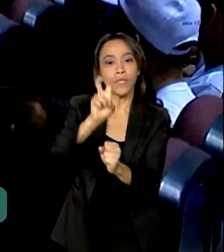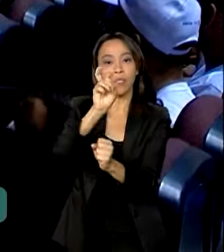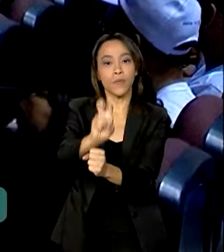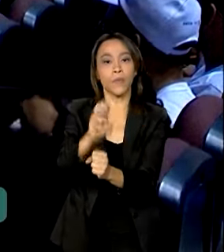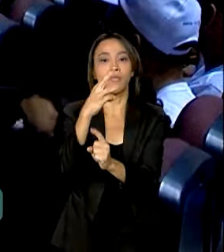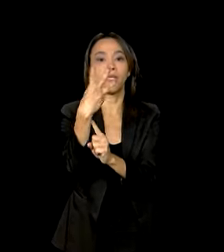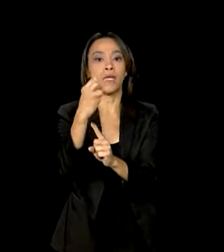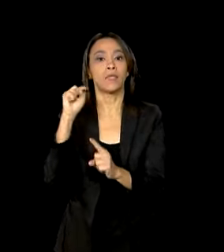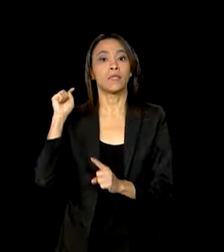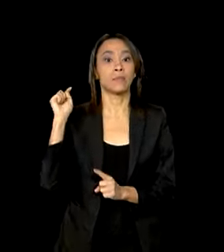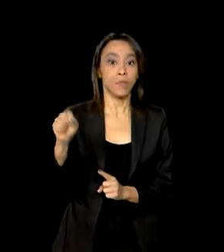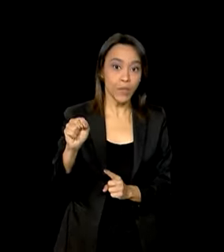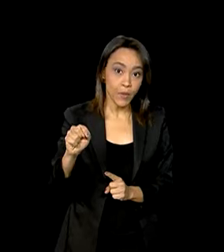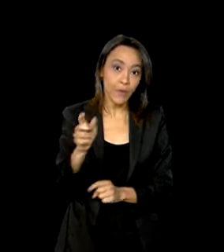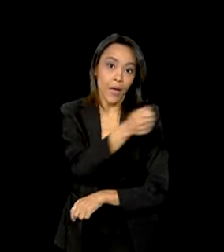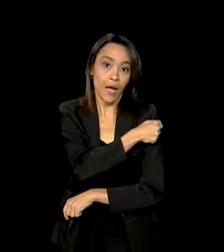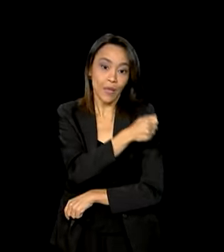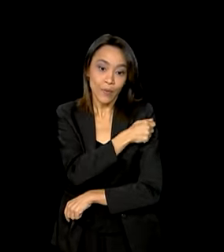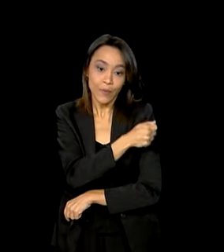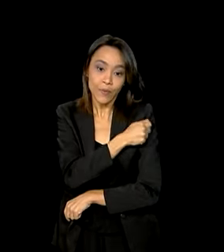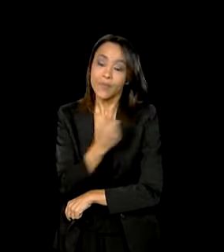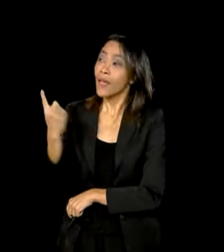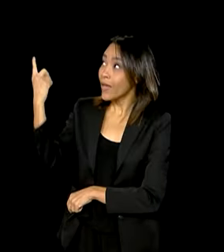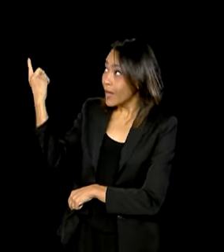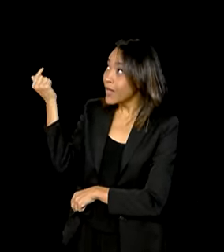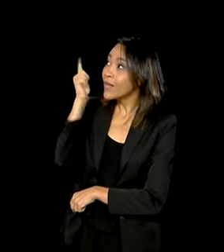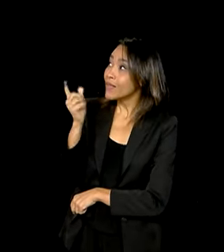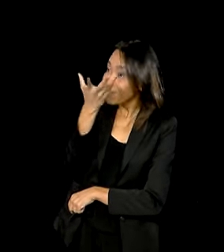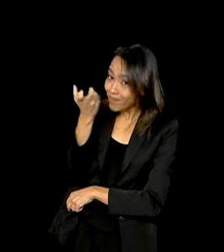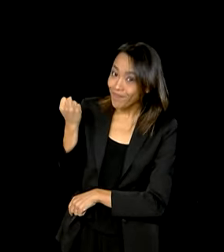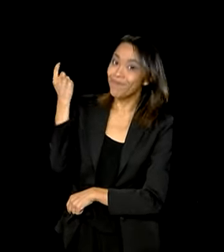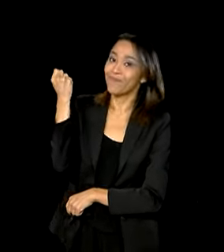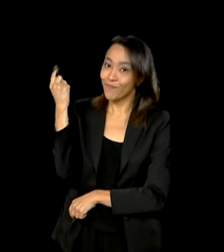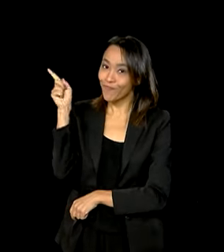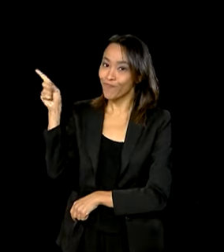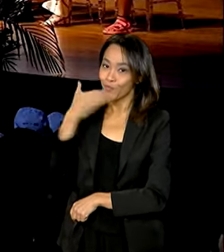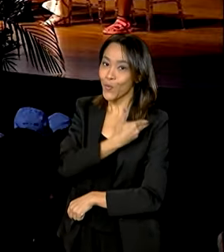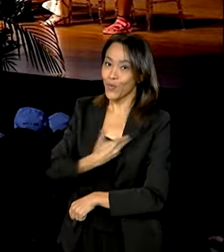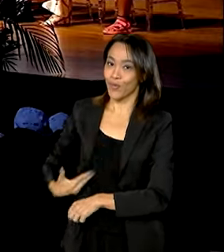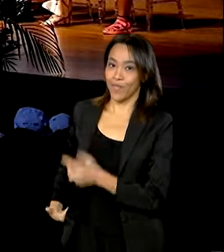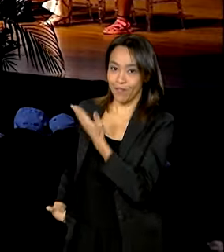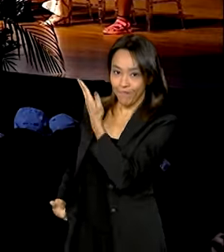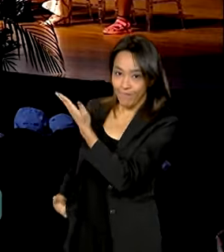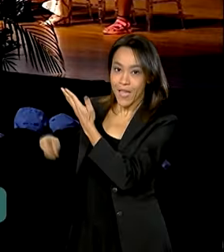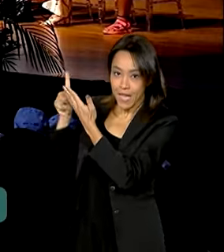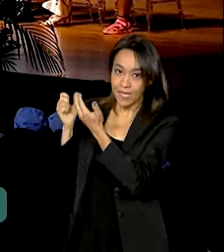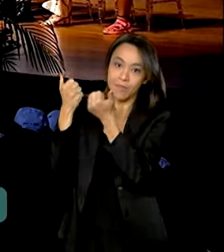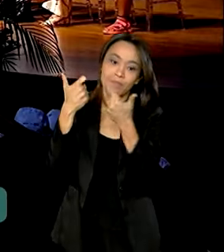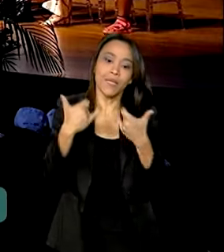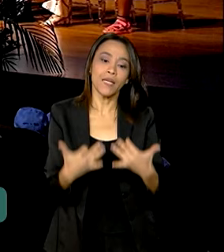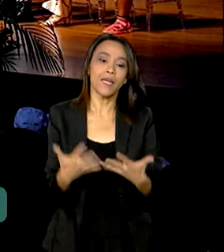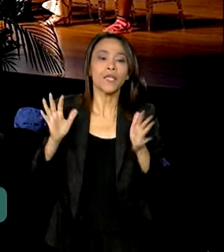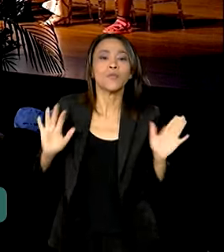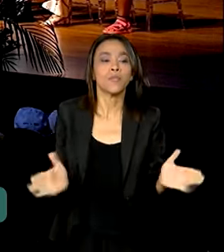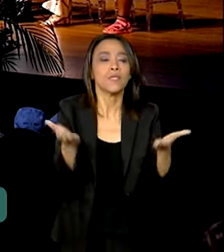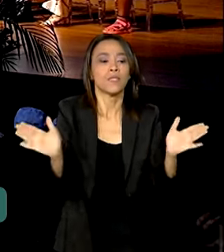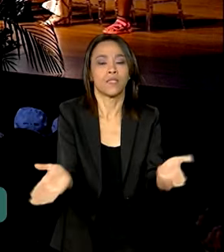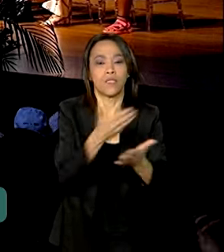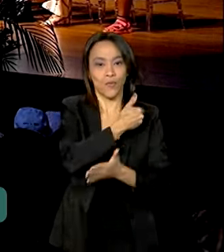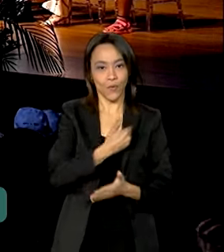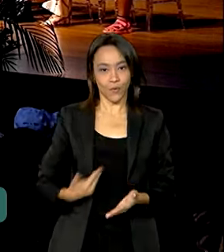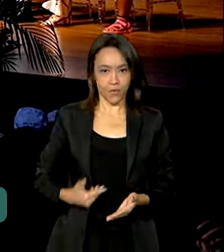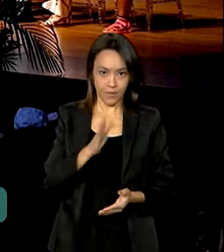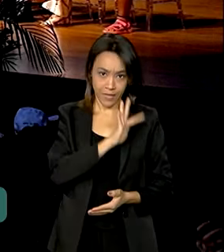de ensino da Paraíba beneficiados pelo programa Pé de Meia. Ele conta que o incentivo do governo federal já está